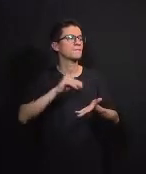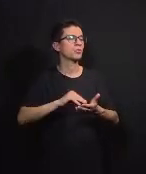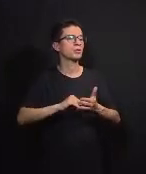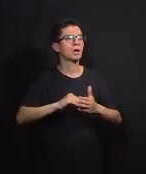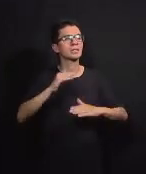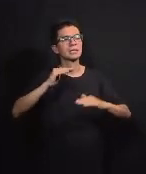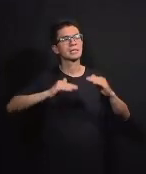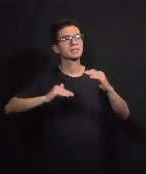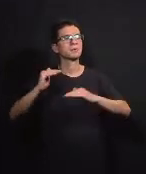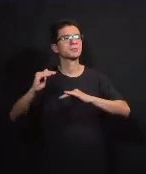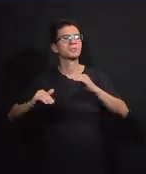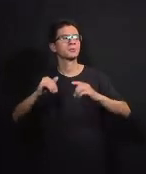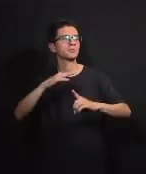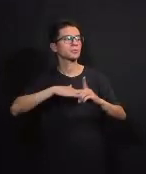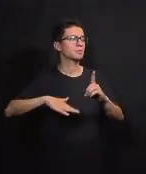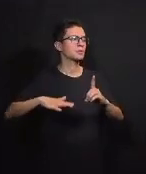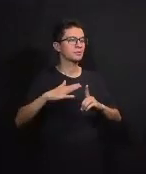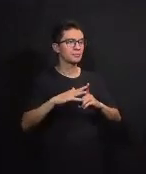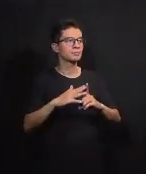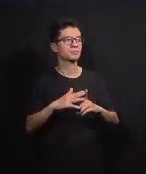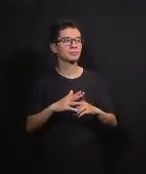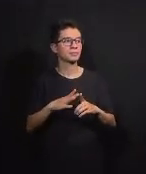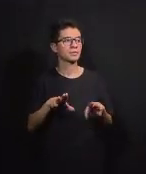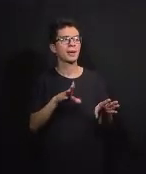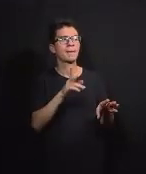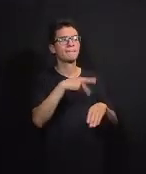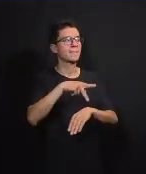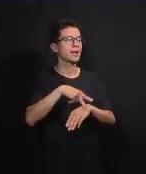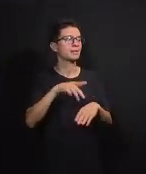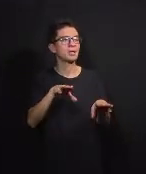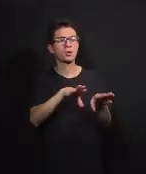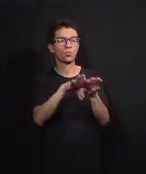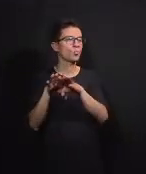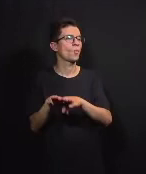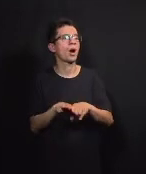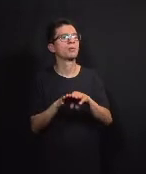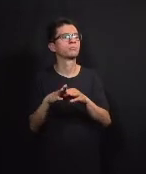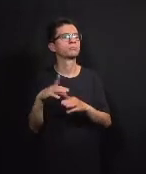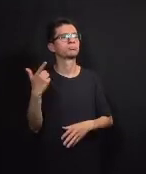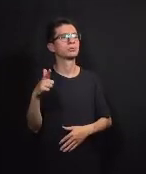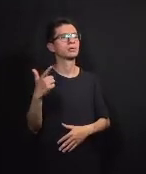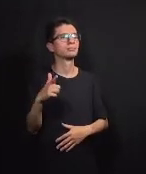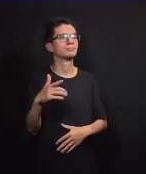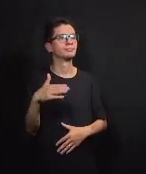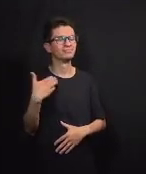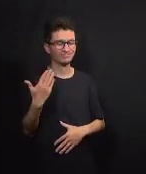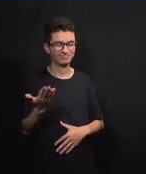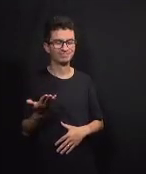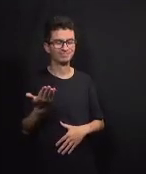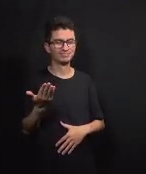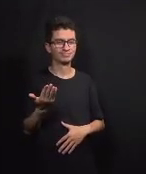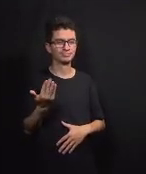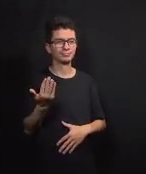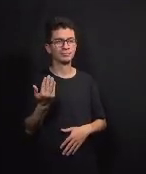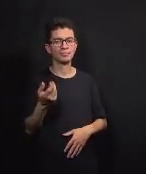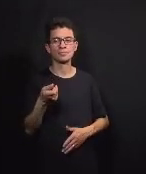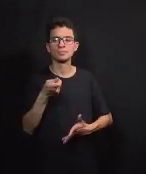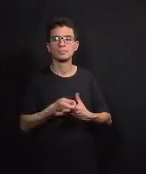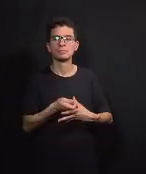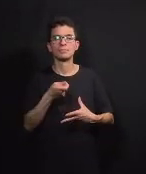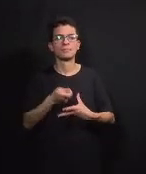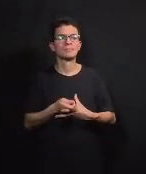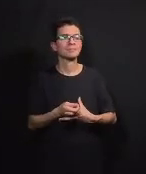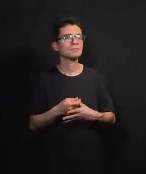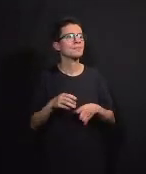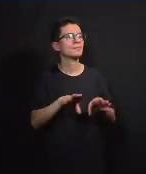dizendo países igualitários, porque se nós falarmos países rigidamente